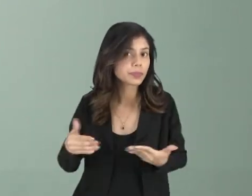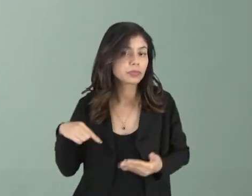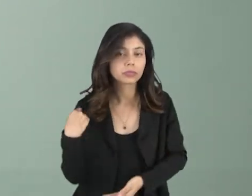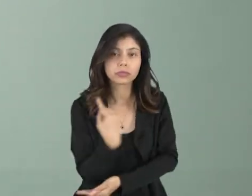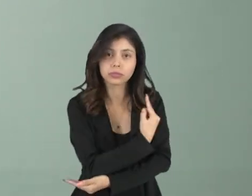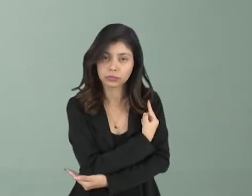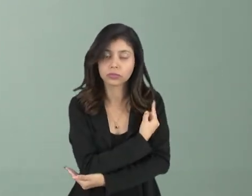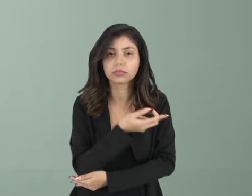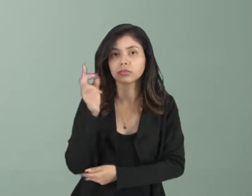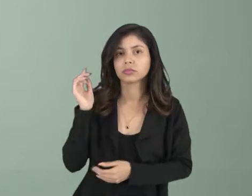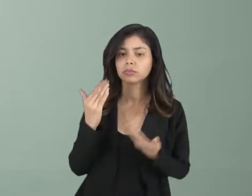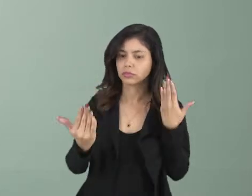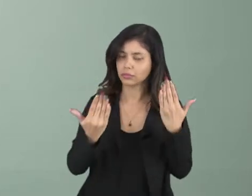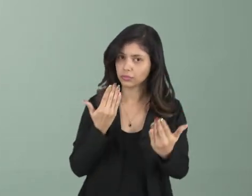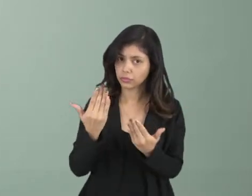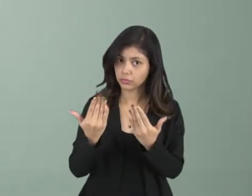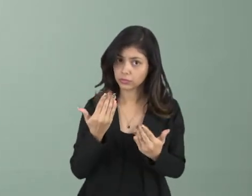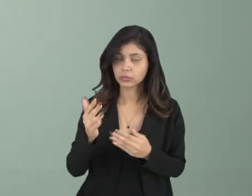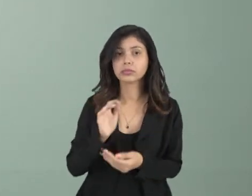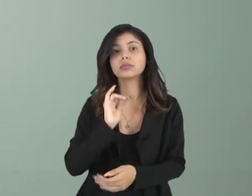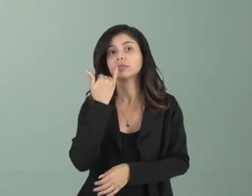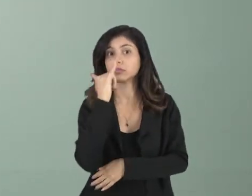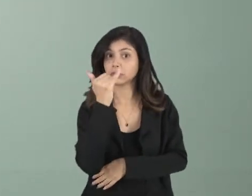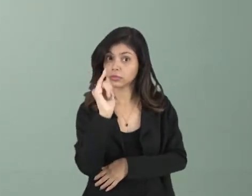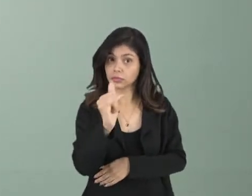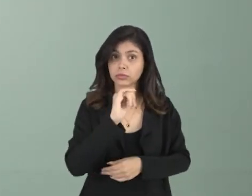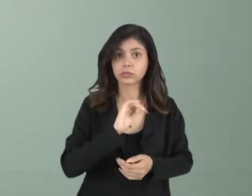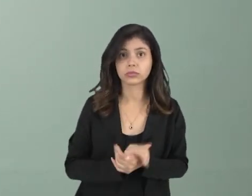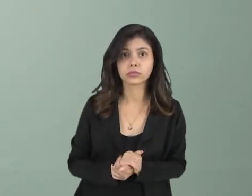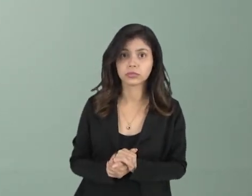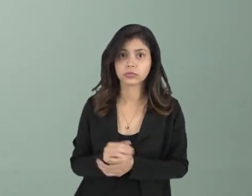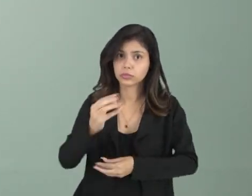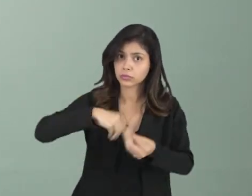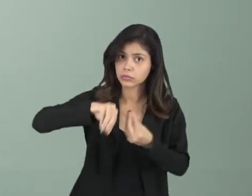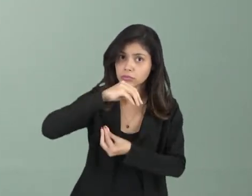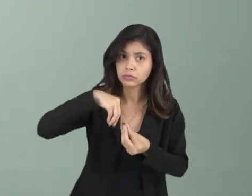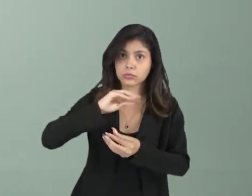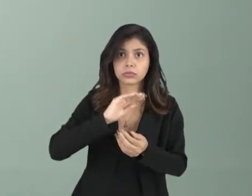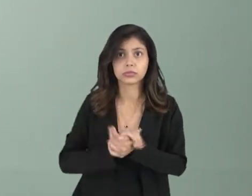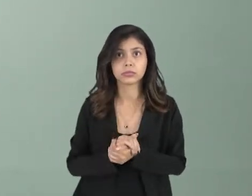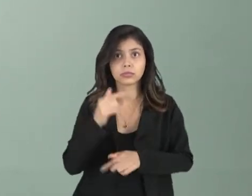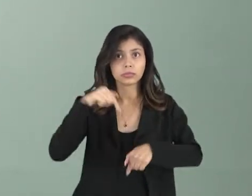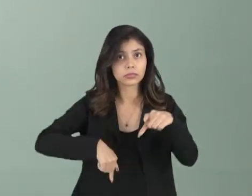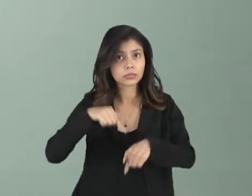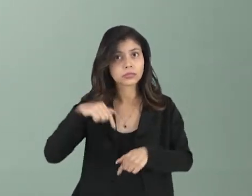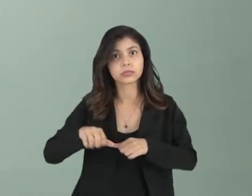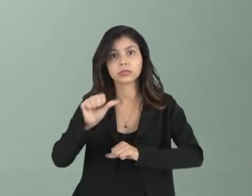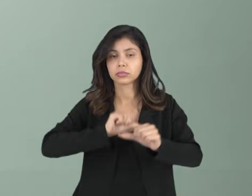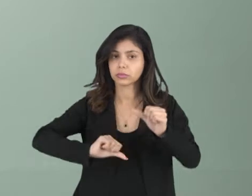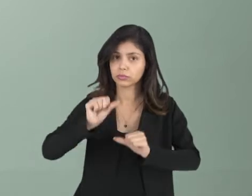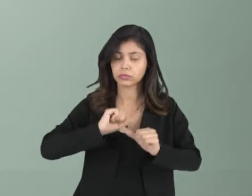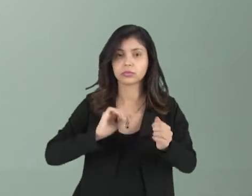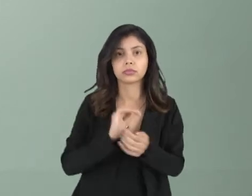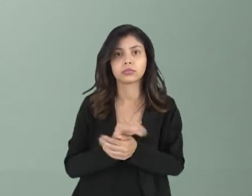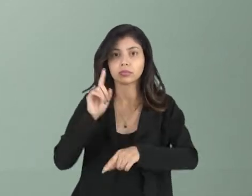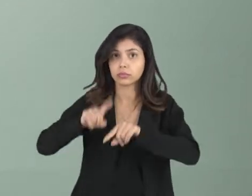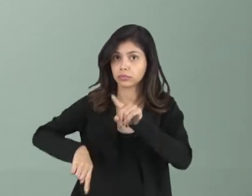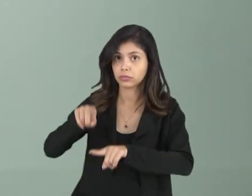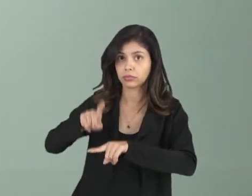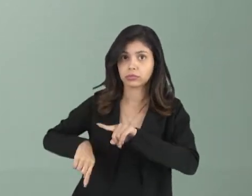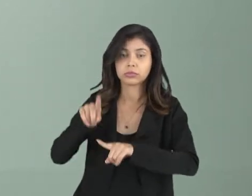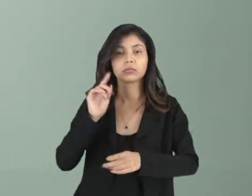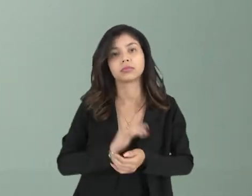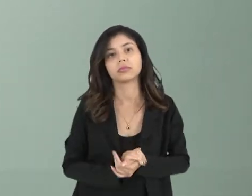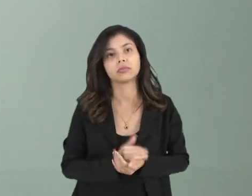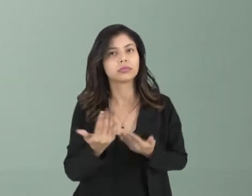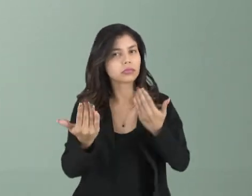estar relacionando a energia com as reações químicas e a transformação dessa matéria